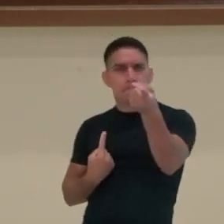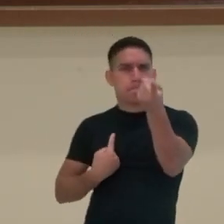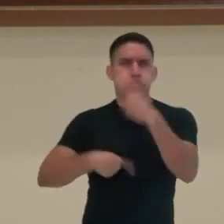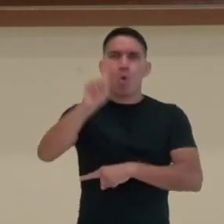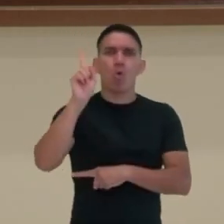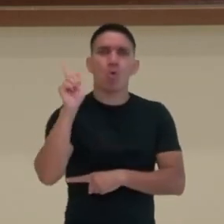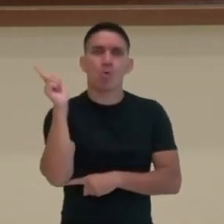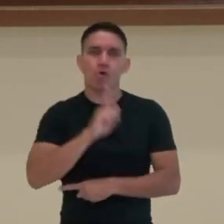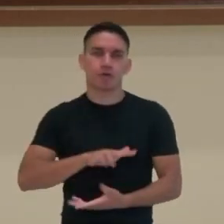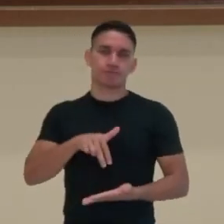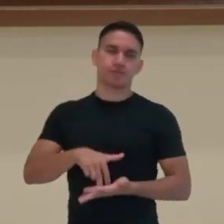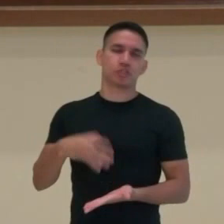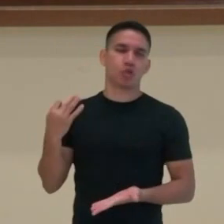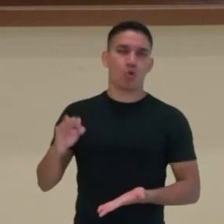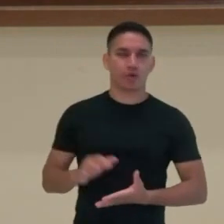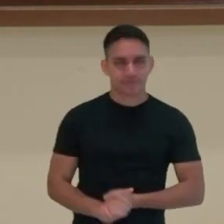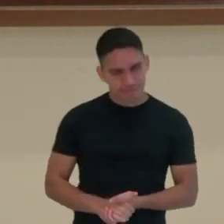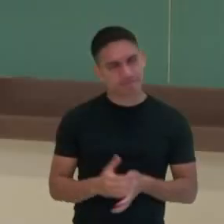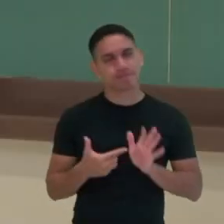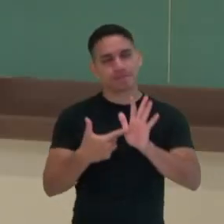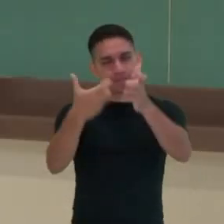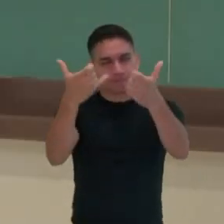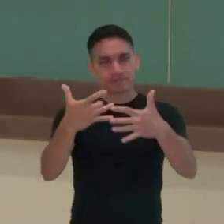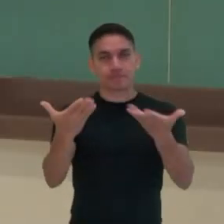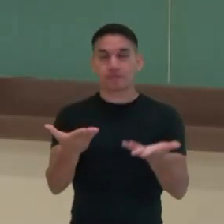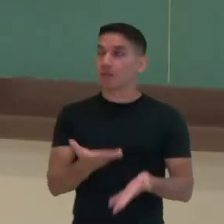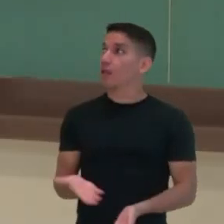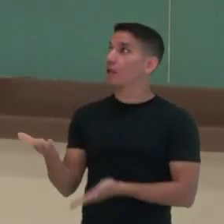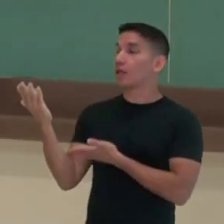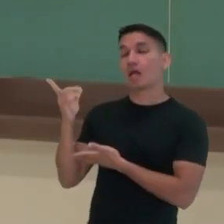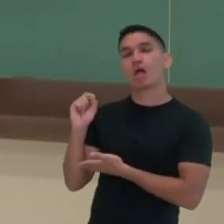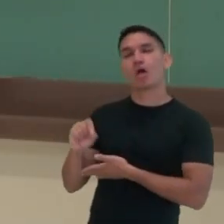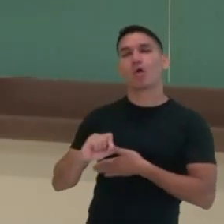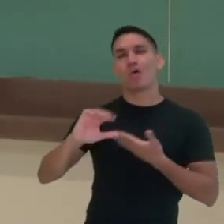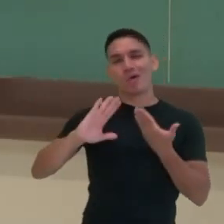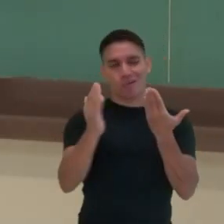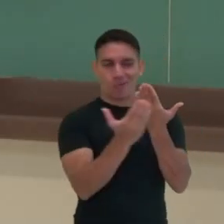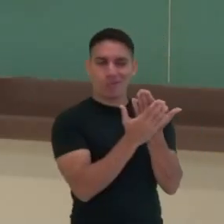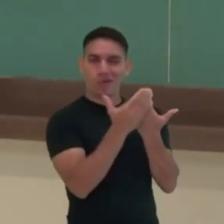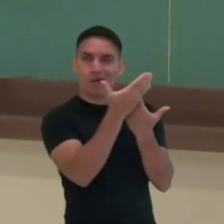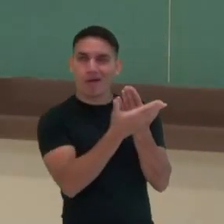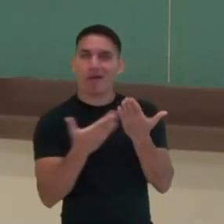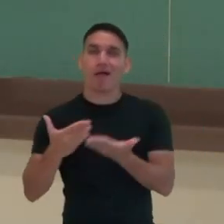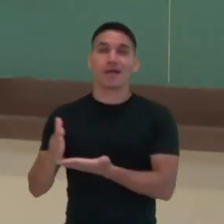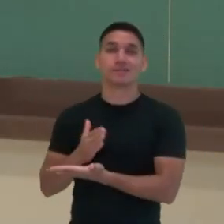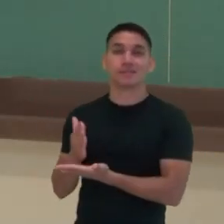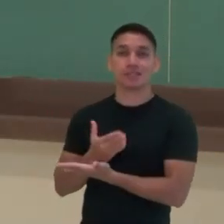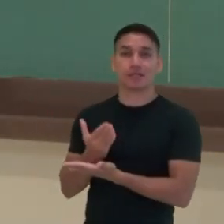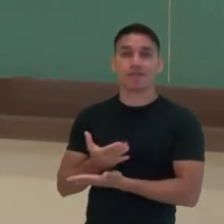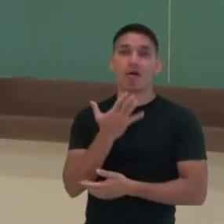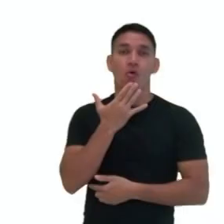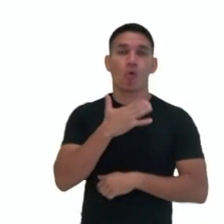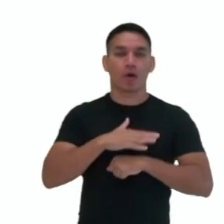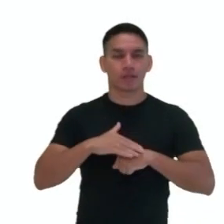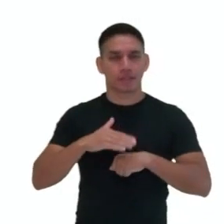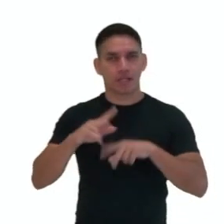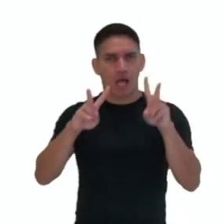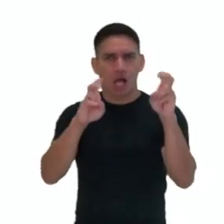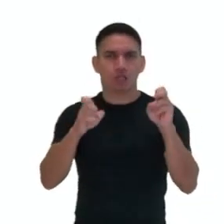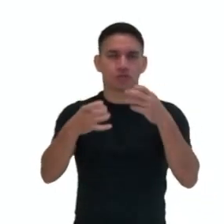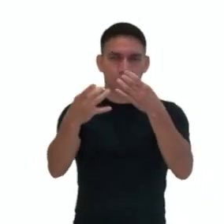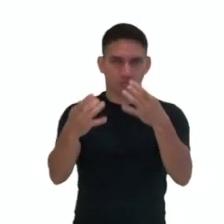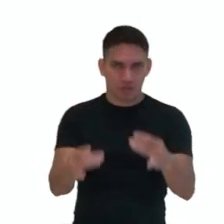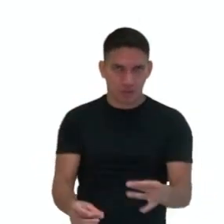argumentos assim, por exemplo. Aqui a imagem do Cor da Ternura, né? E um pouquinho sobre a autora. Então, Geni